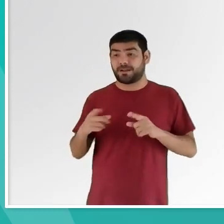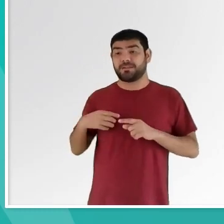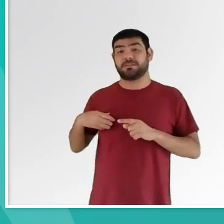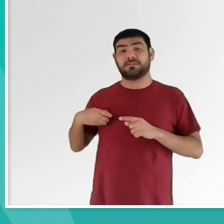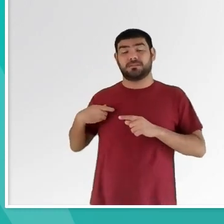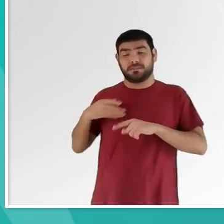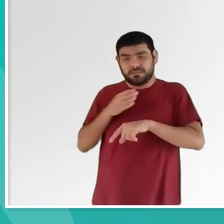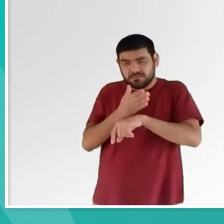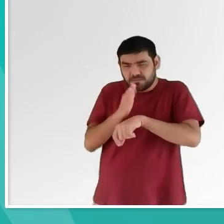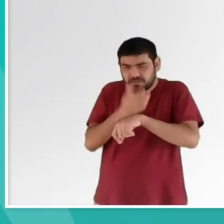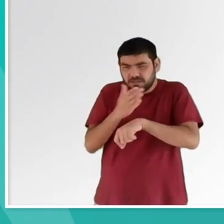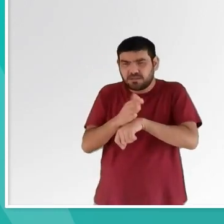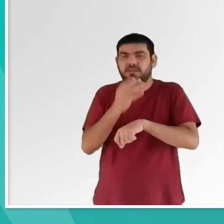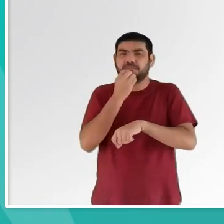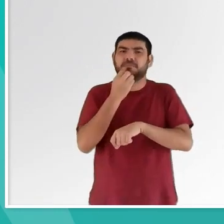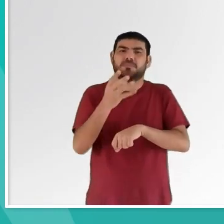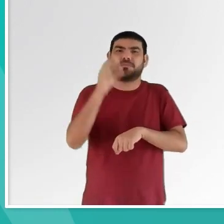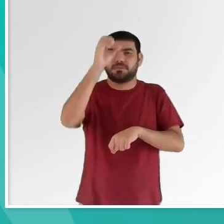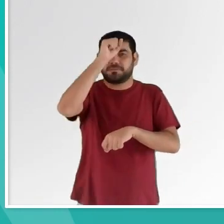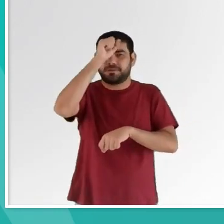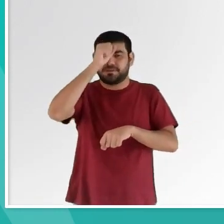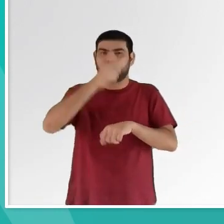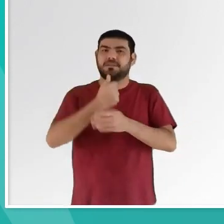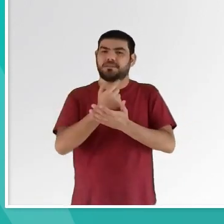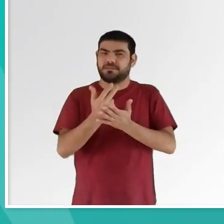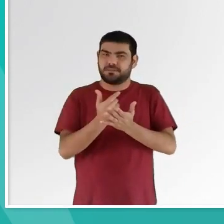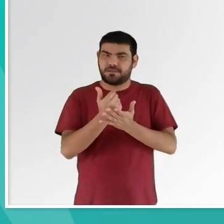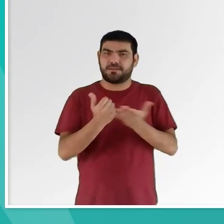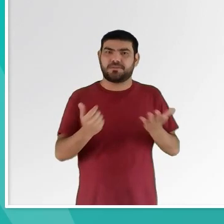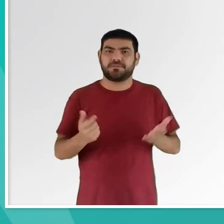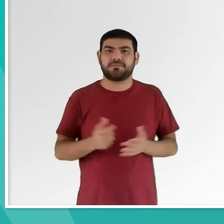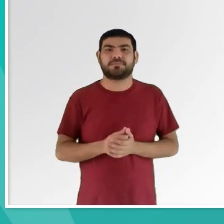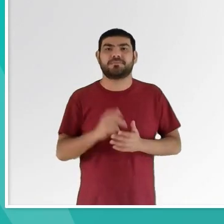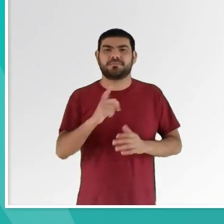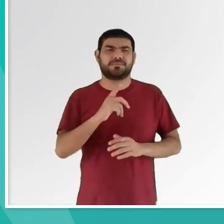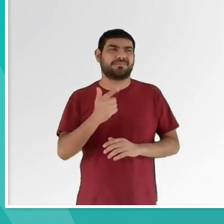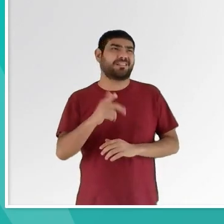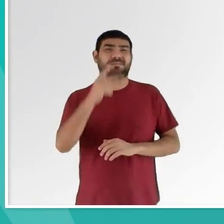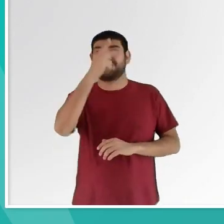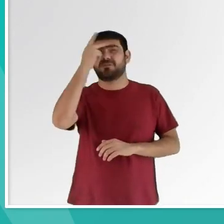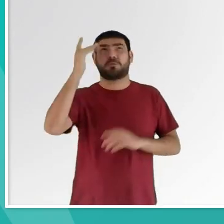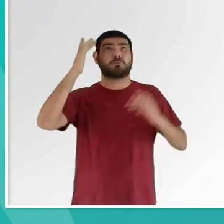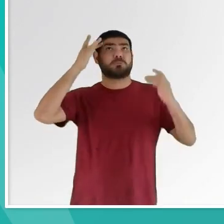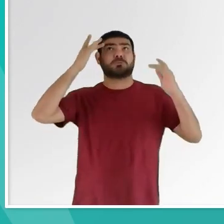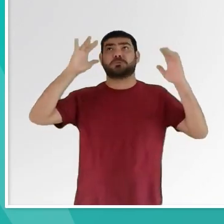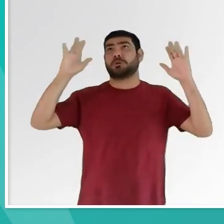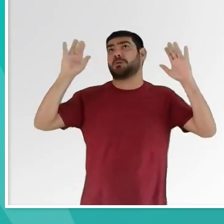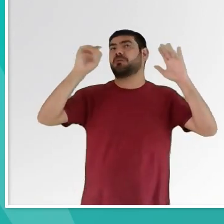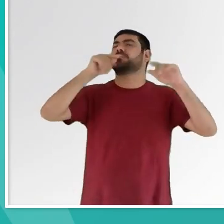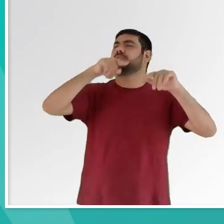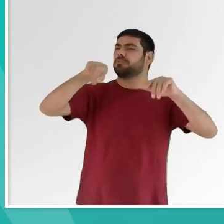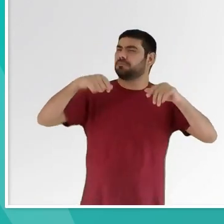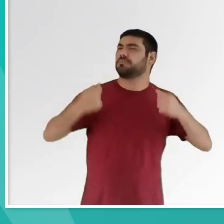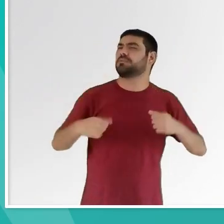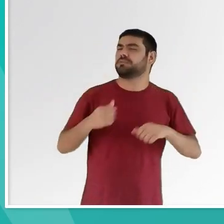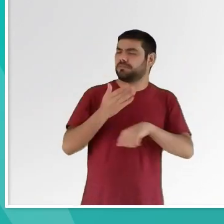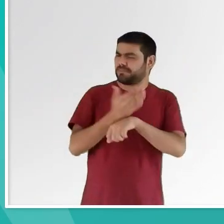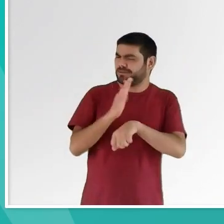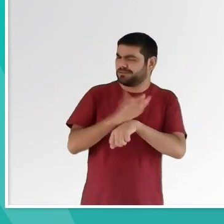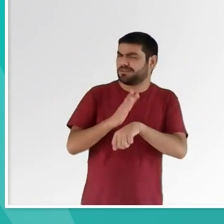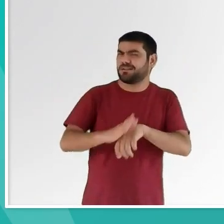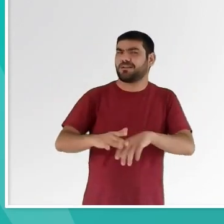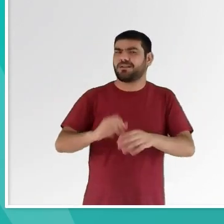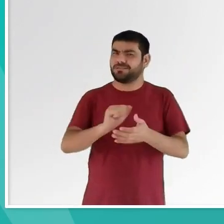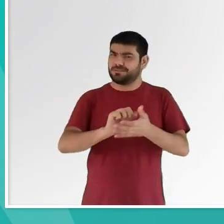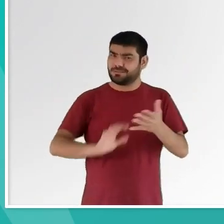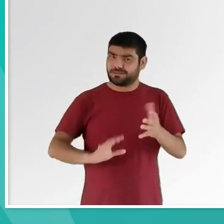desenhar. Tá? Então não existe aquela pessoa, eu não sei. Você tem que praticar, você tem que exercitar. Tá? Tudo na